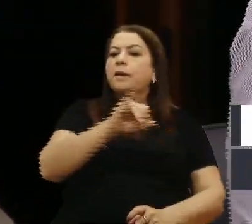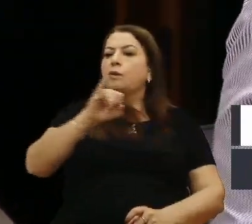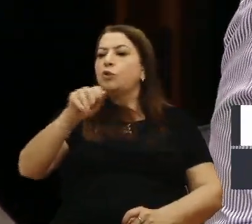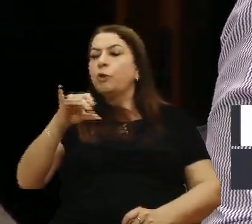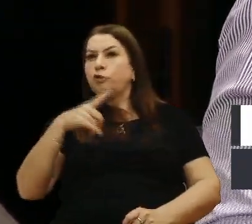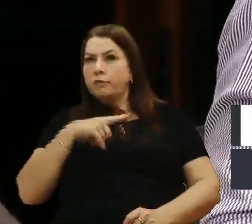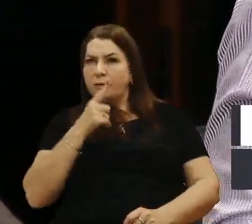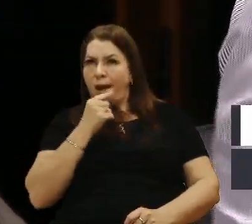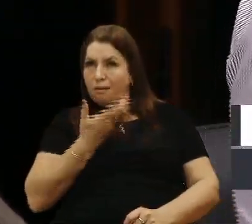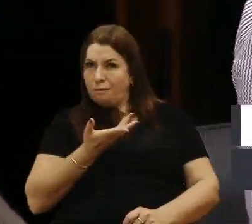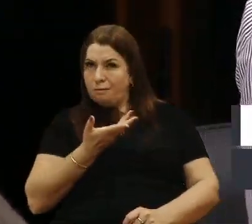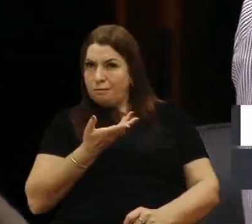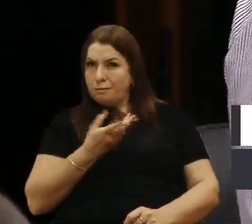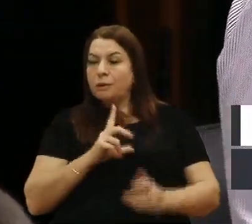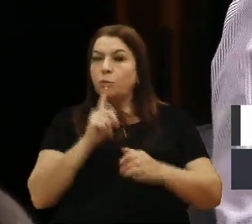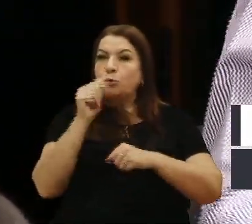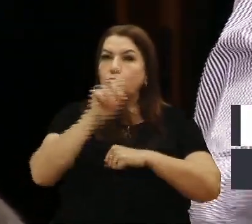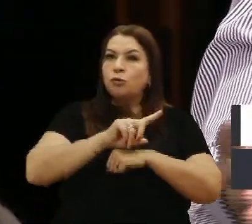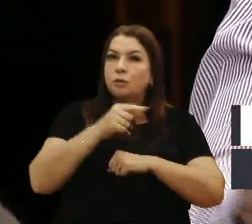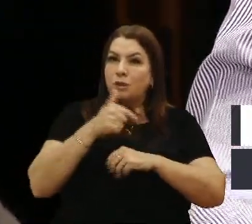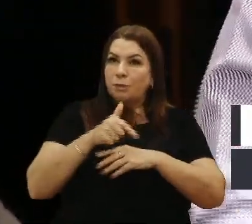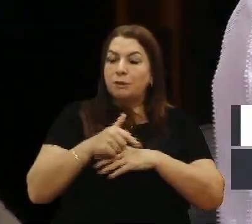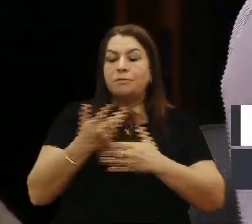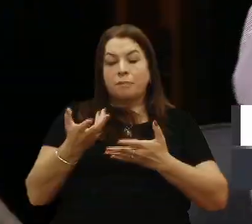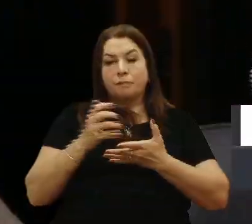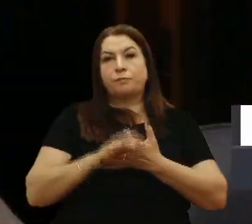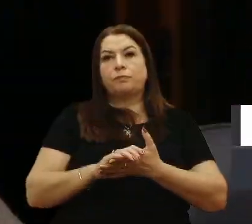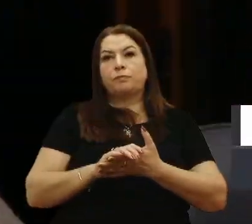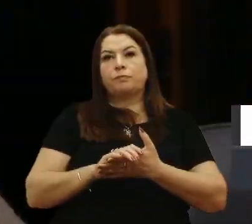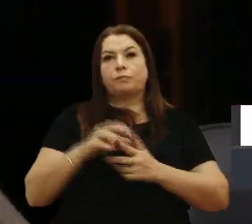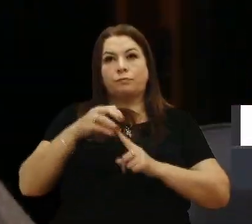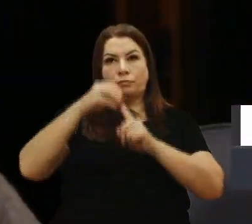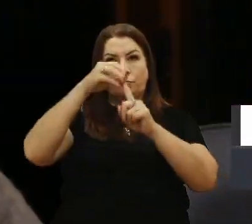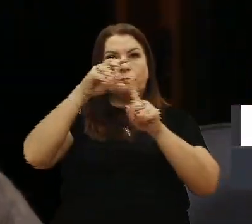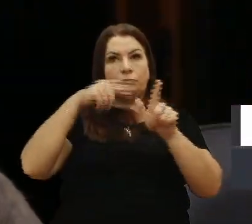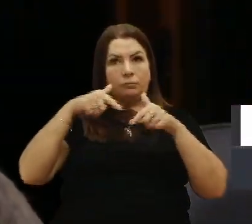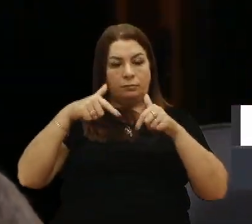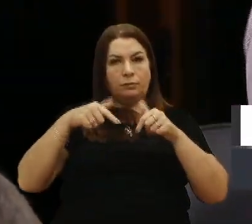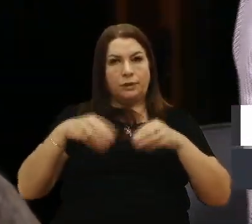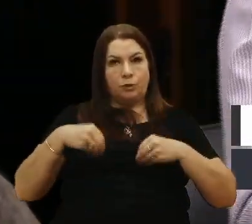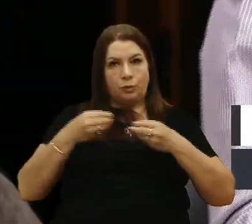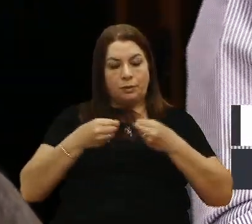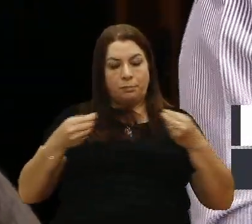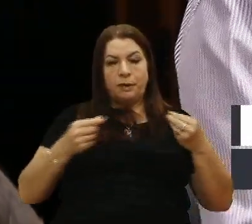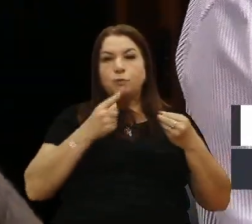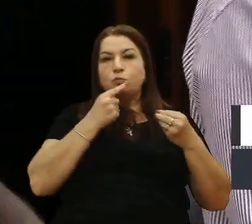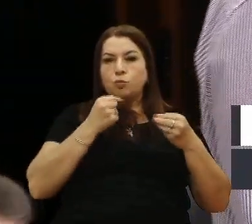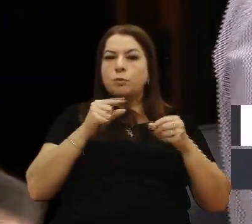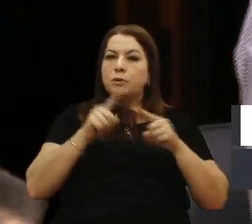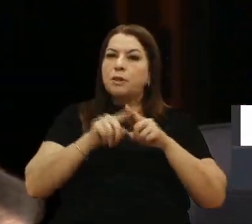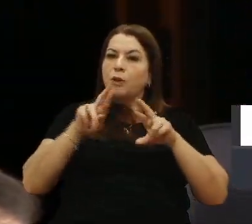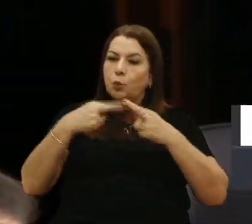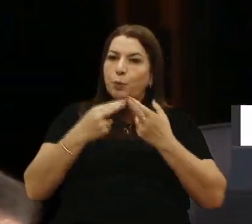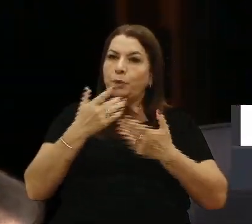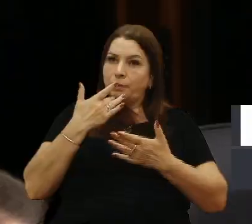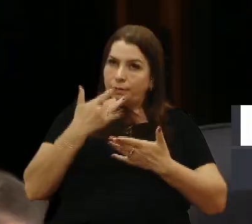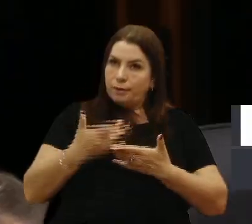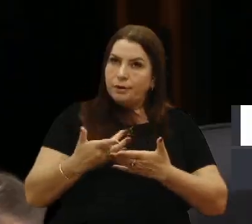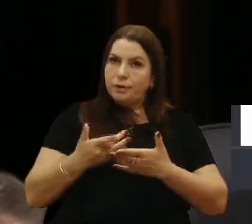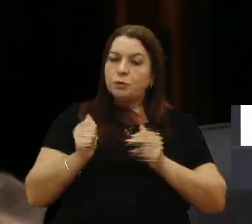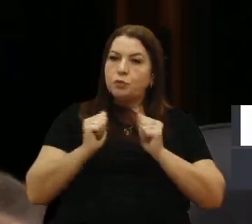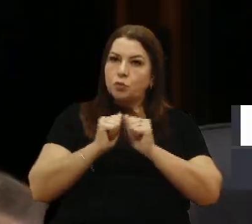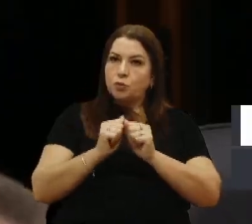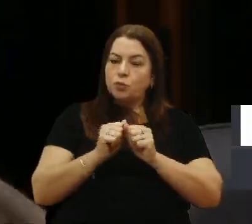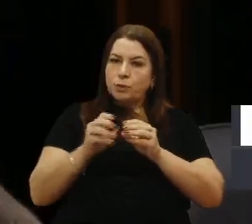recebessem água depois de um dia de trabalho? Então aqui quero destacar o trabalho e a sensibilidade do João. Vamos ter a reunião hoje à tarde. Conto